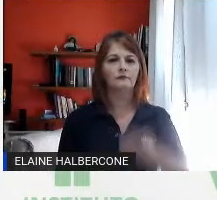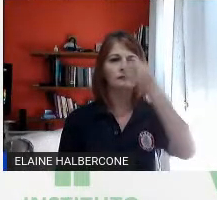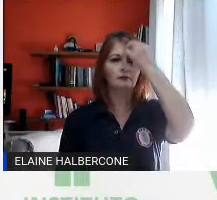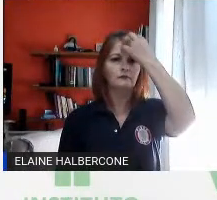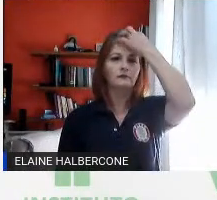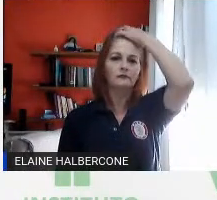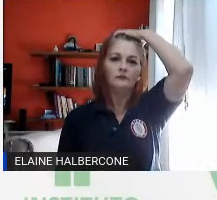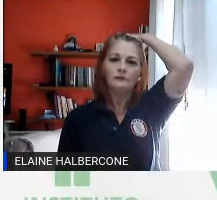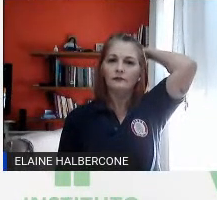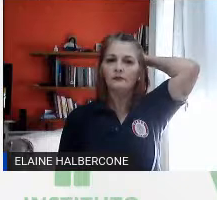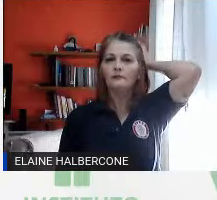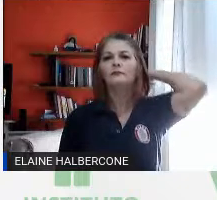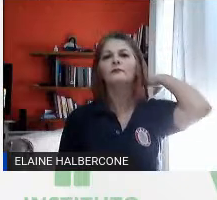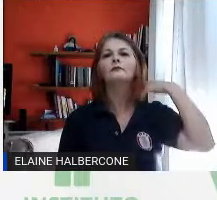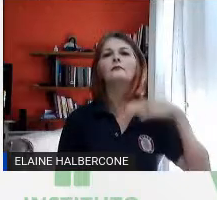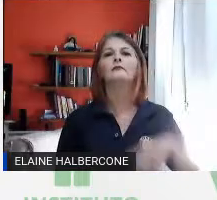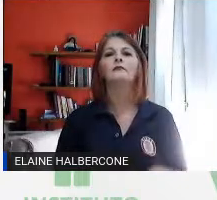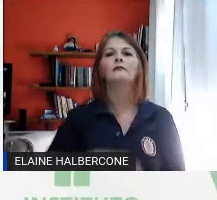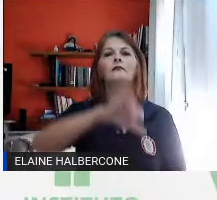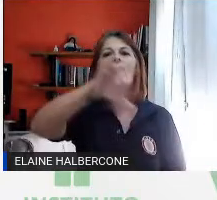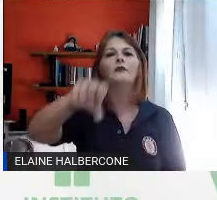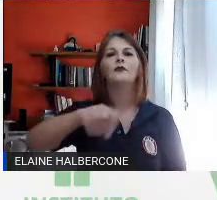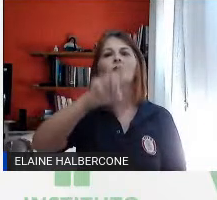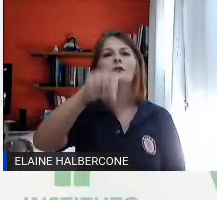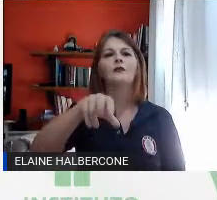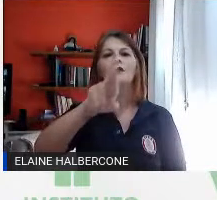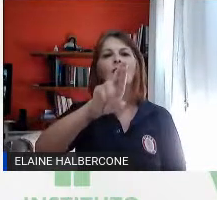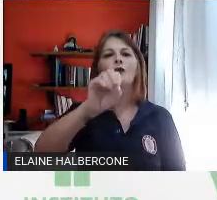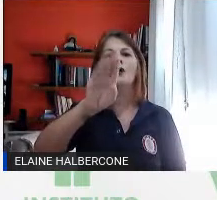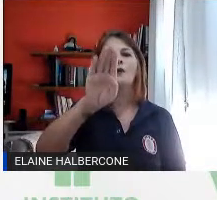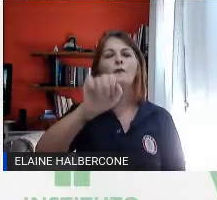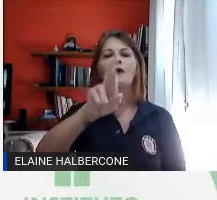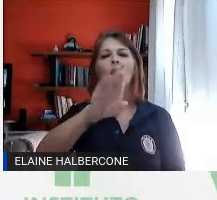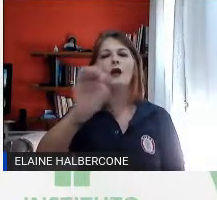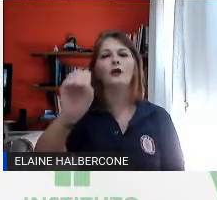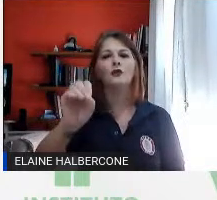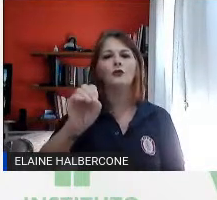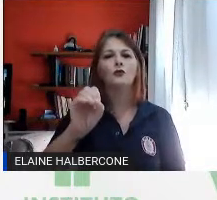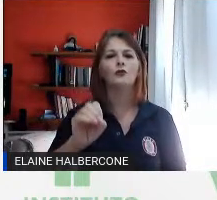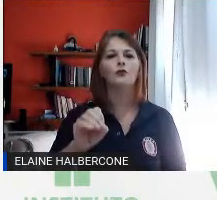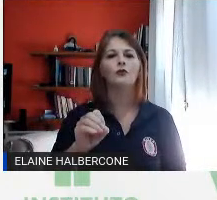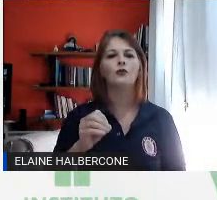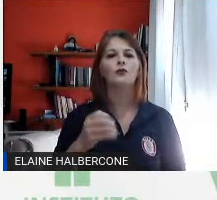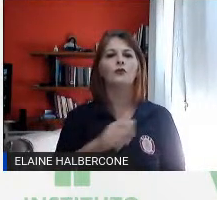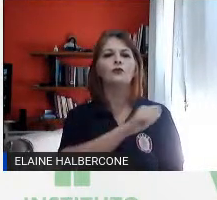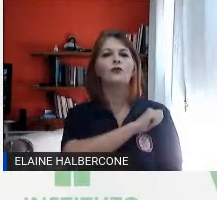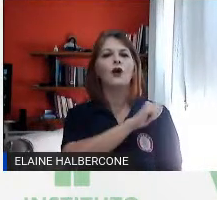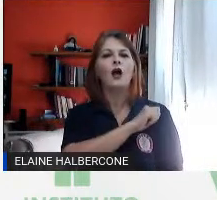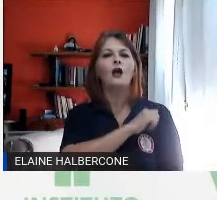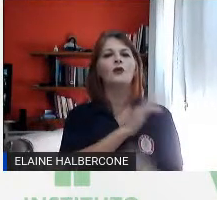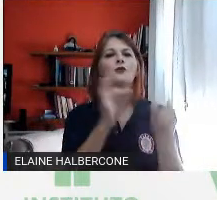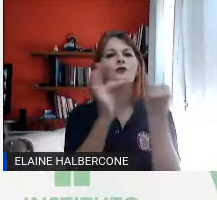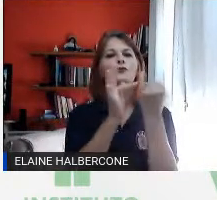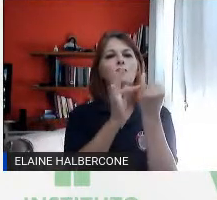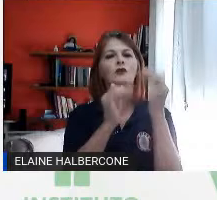Aqui quem fala é o José Roberto Andrade Santos. Sou aluno do IFBA Campus Camaçari.